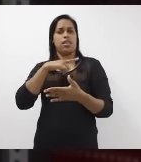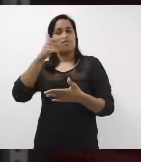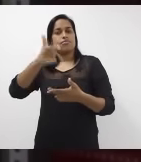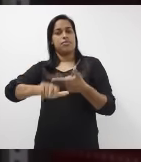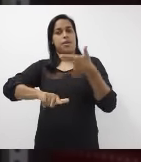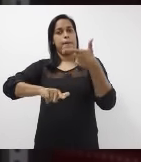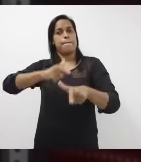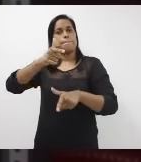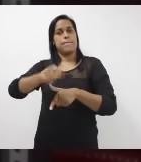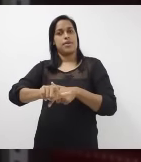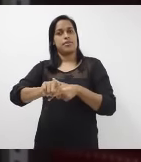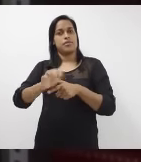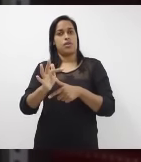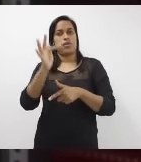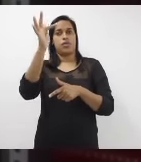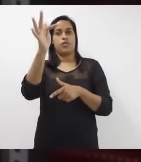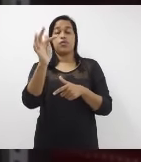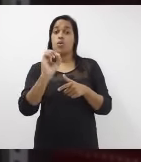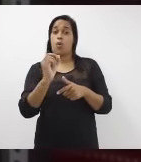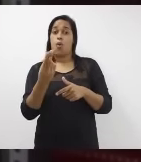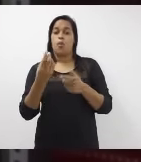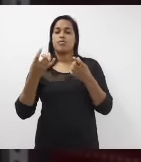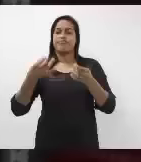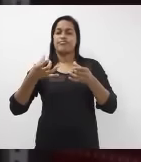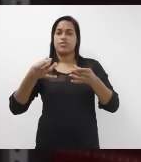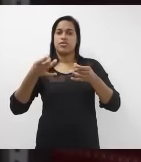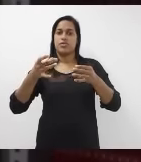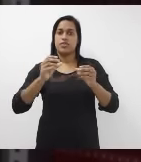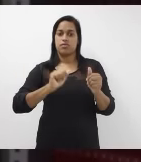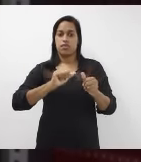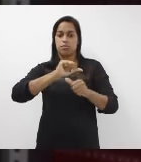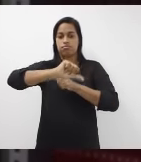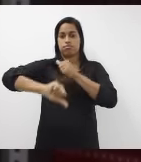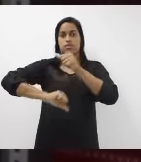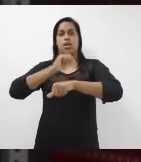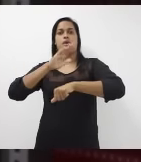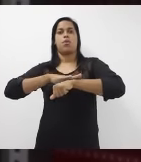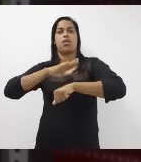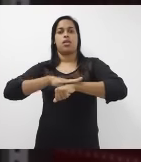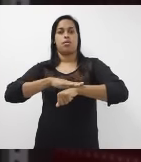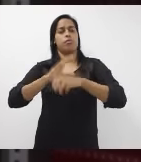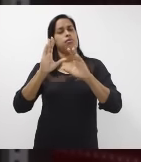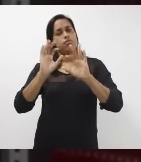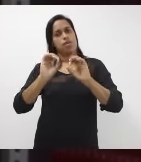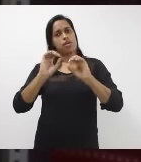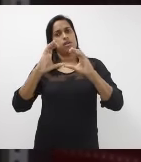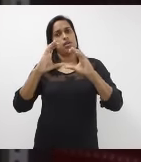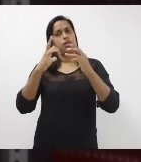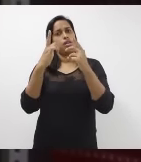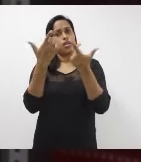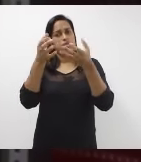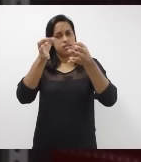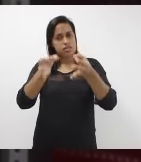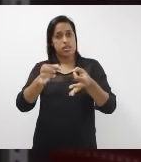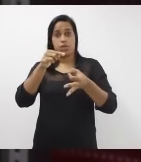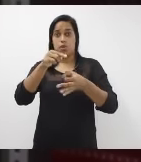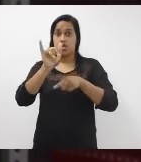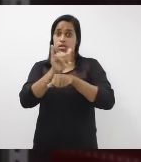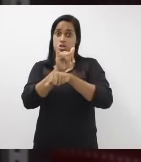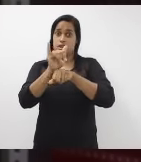dos dados no futuro ou as vendas irão evoluir em função do tempo. É claro que esse tipo de técnica